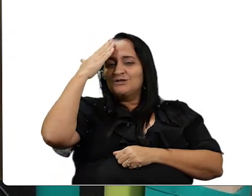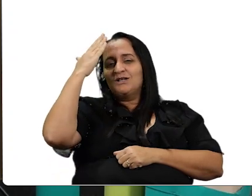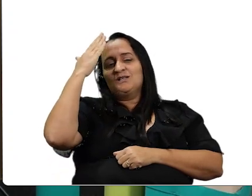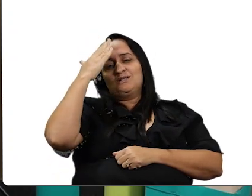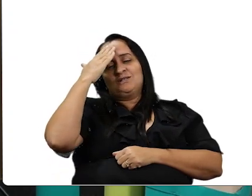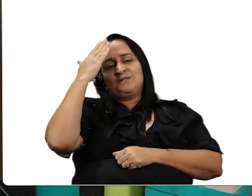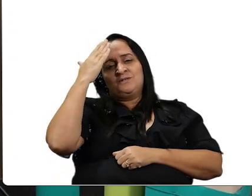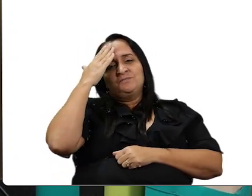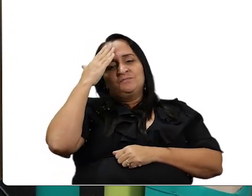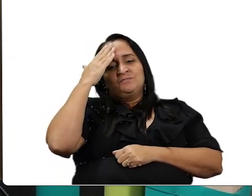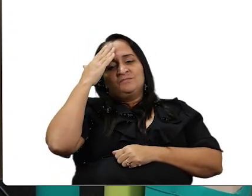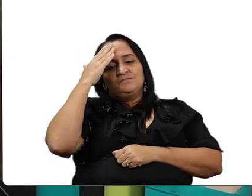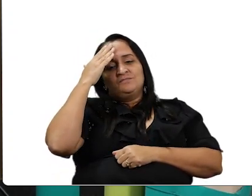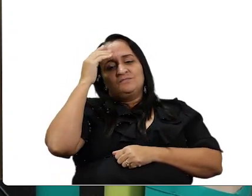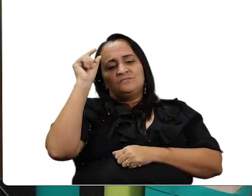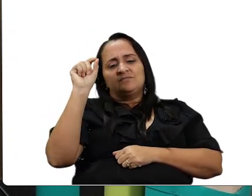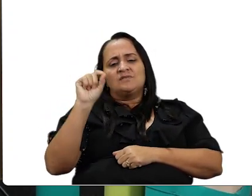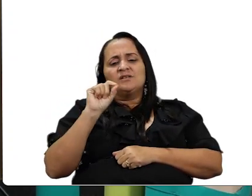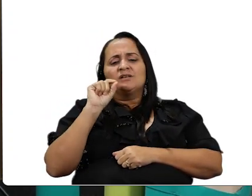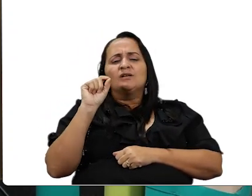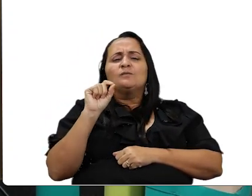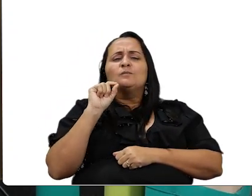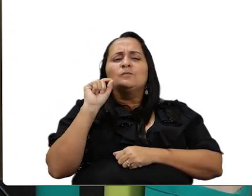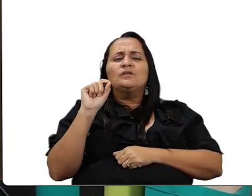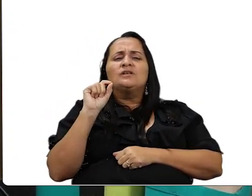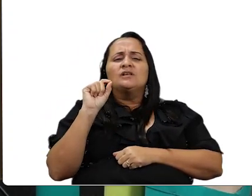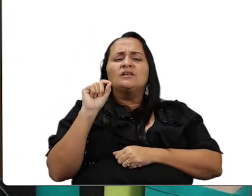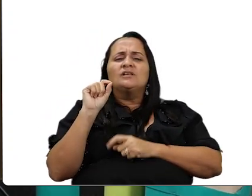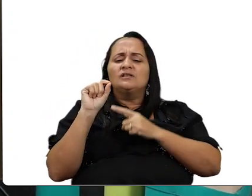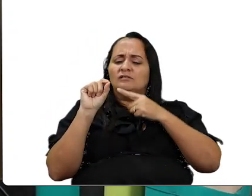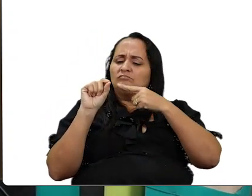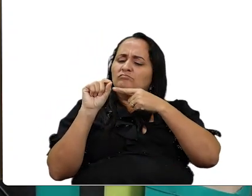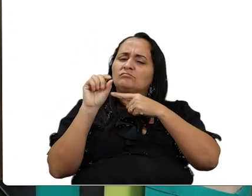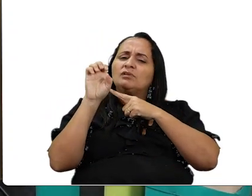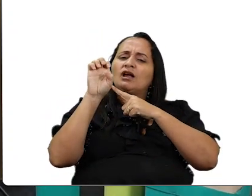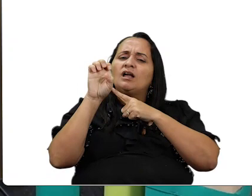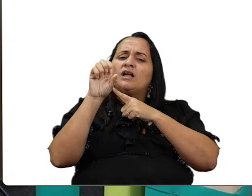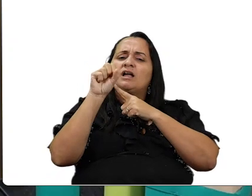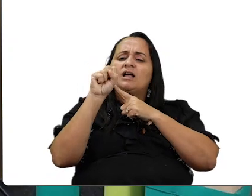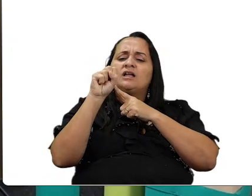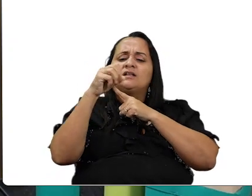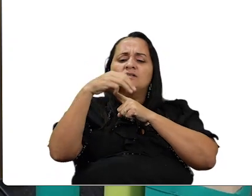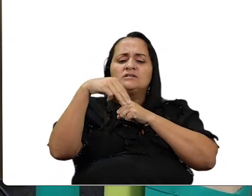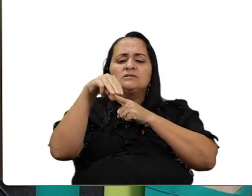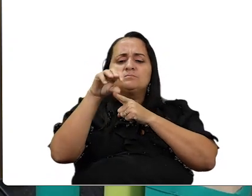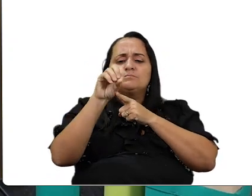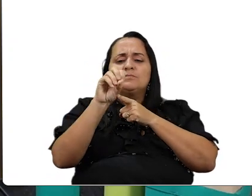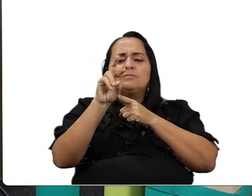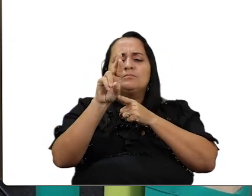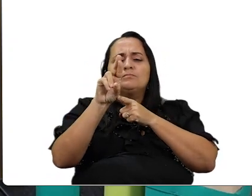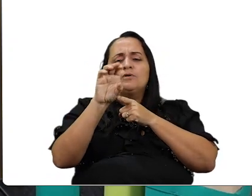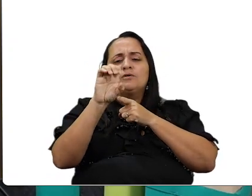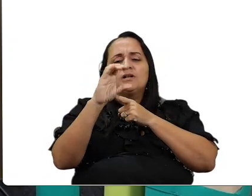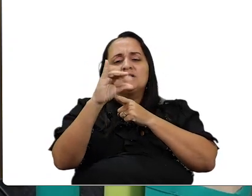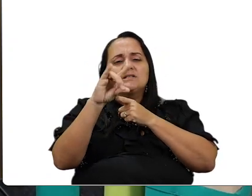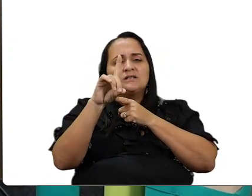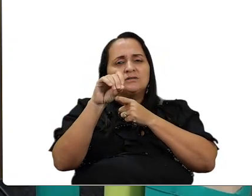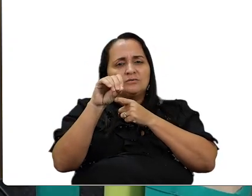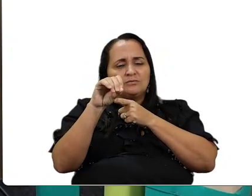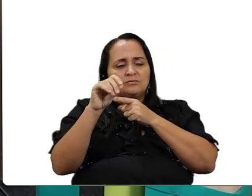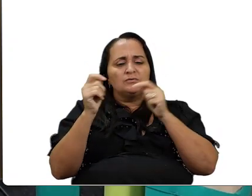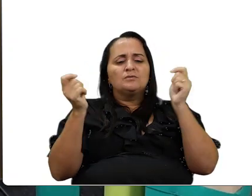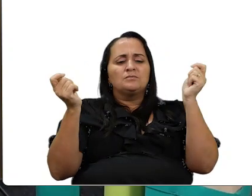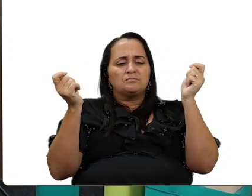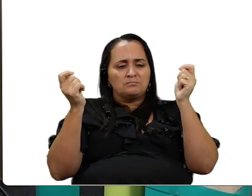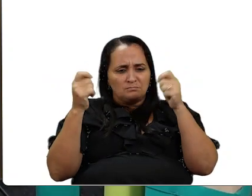questão é você descobrir o que essa palavra significa. Esmorecido. Bem, a